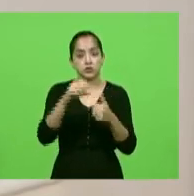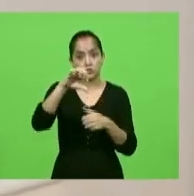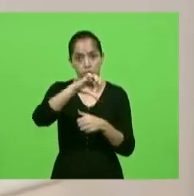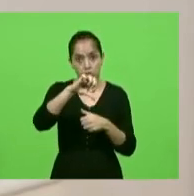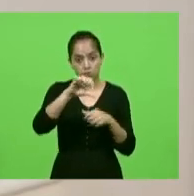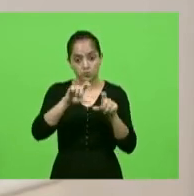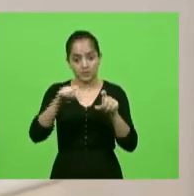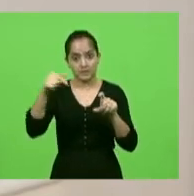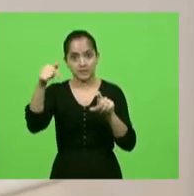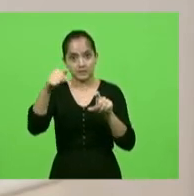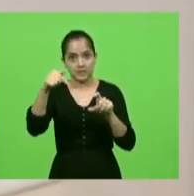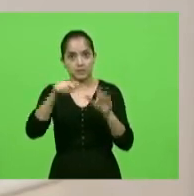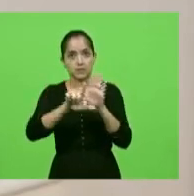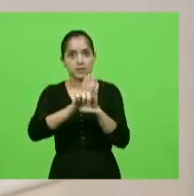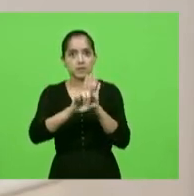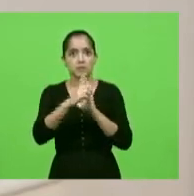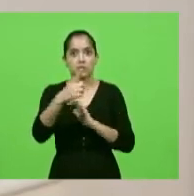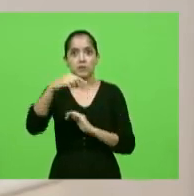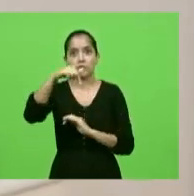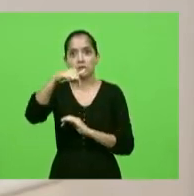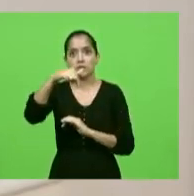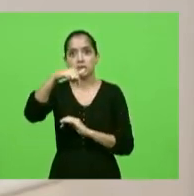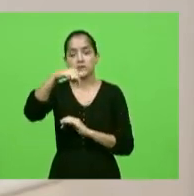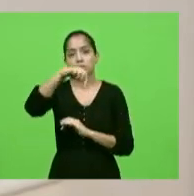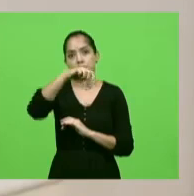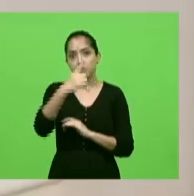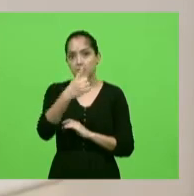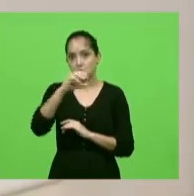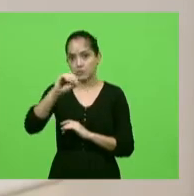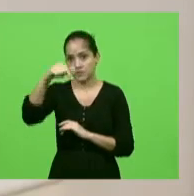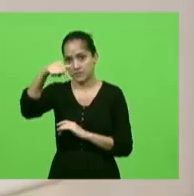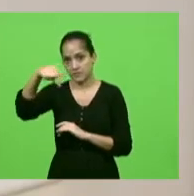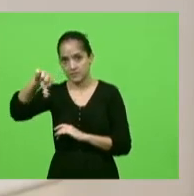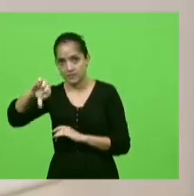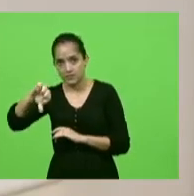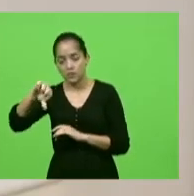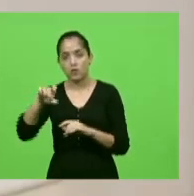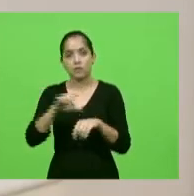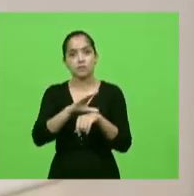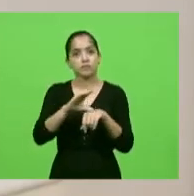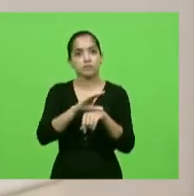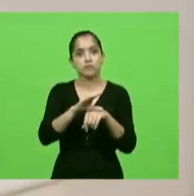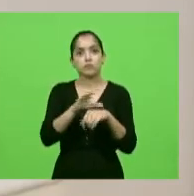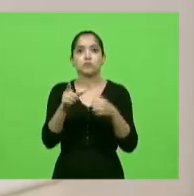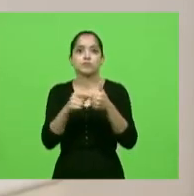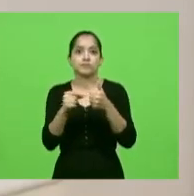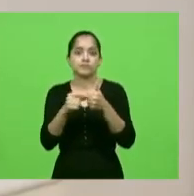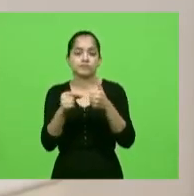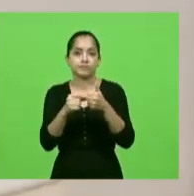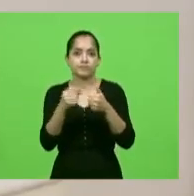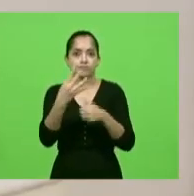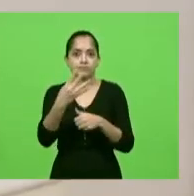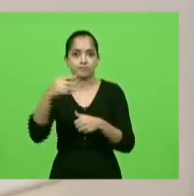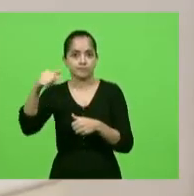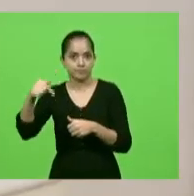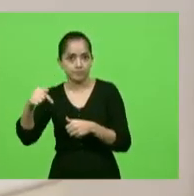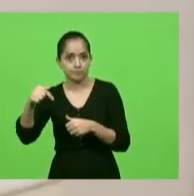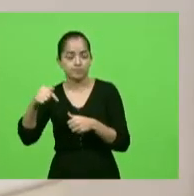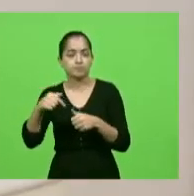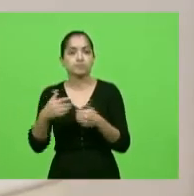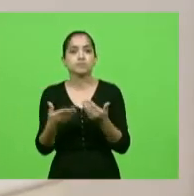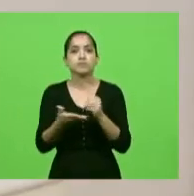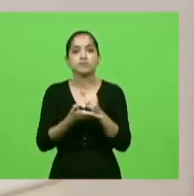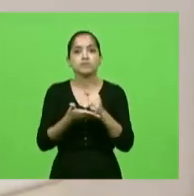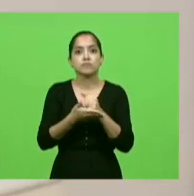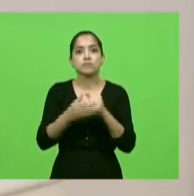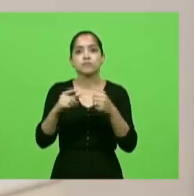Lei 1079-50 e não no artigo 47 da Constituição Estadual, fase a competência delineada pelo artigo 22,